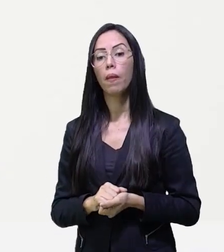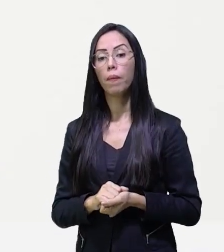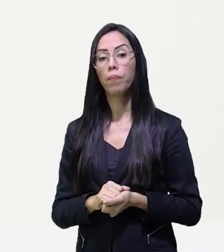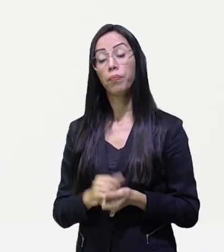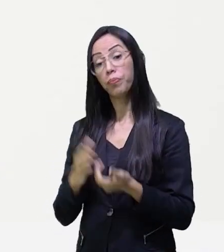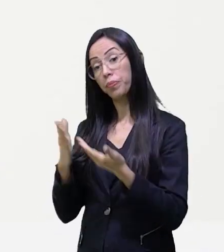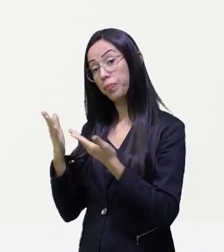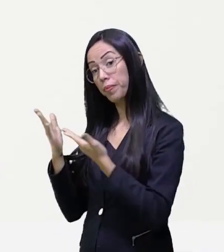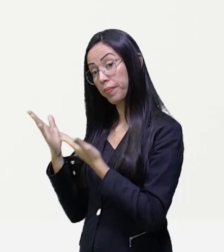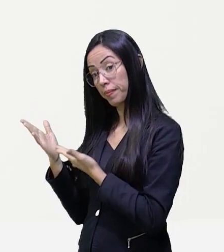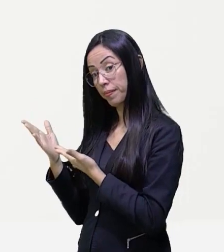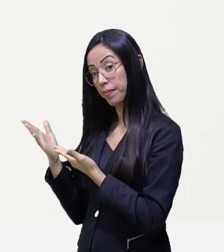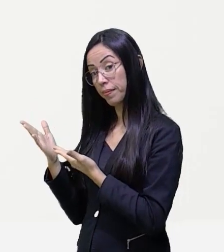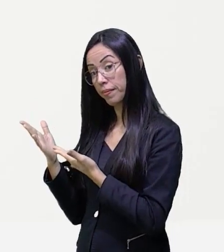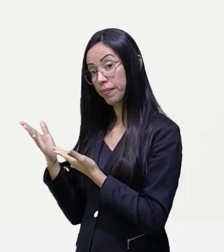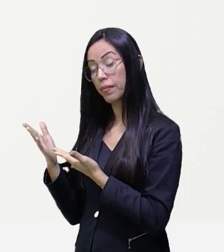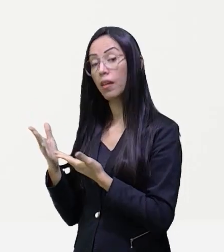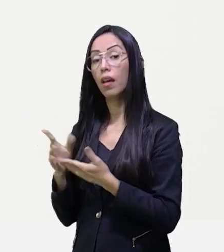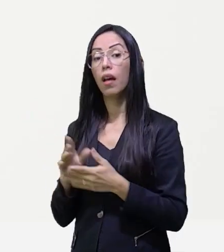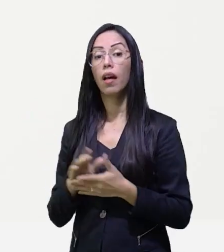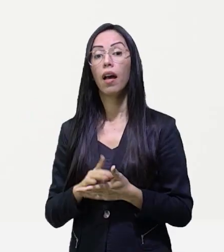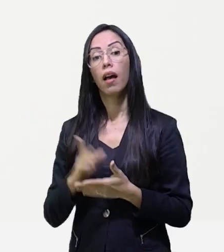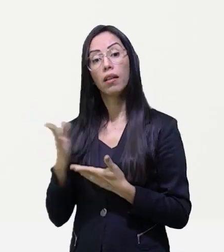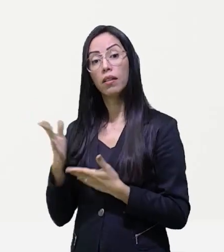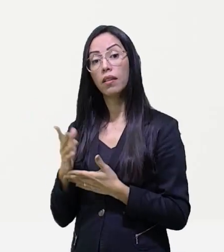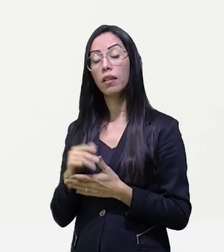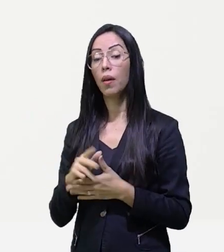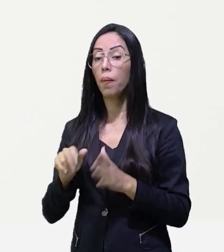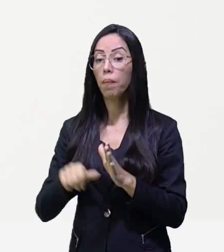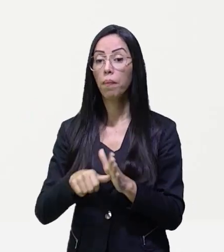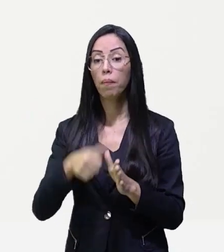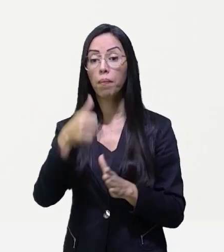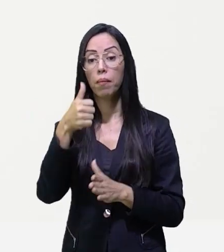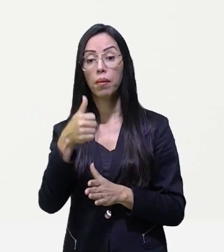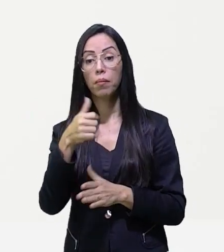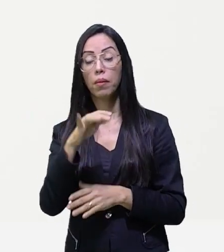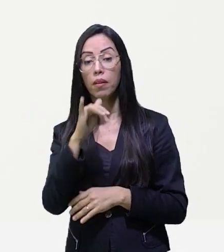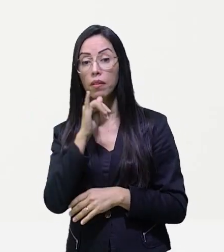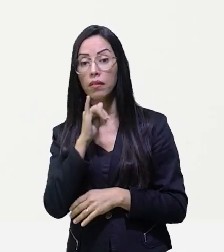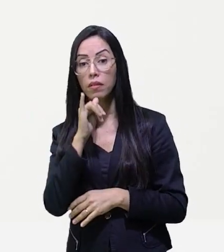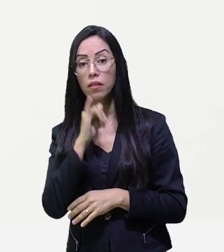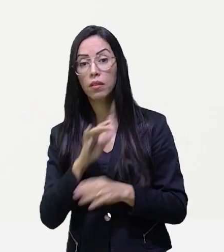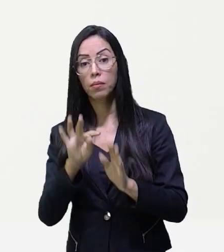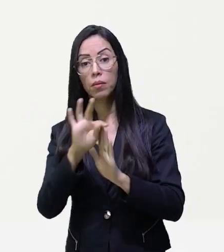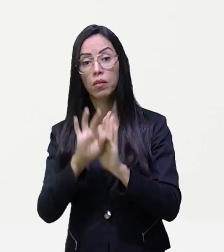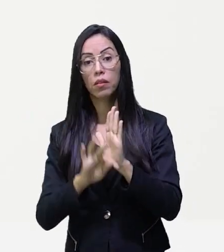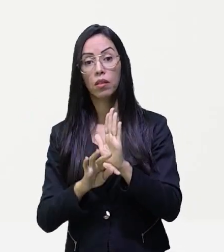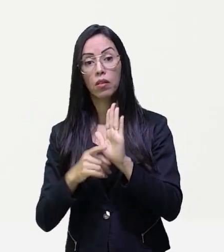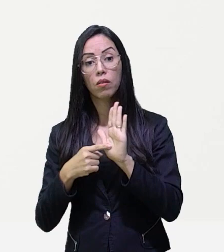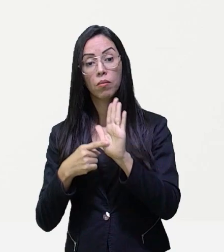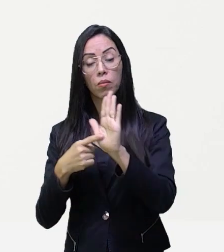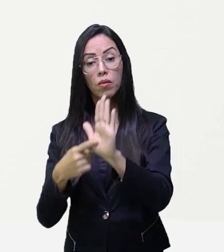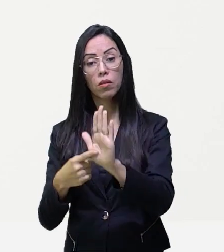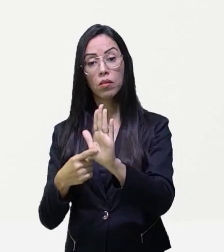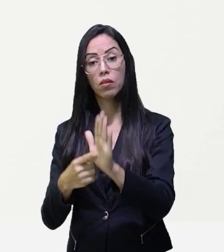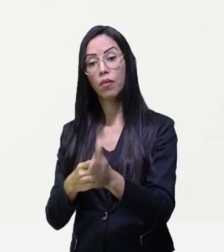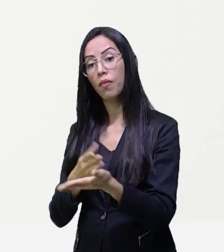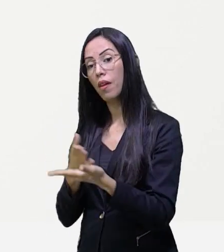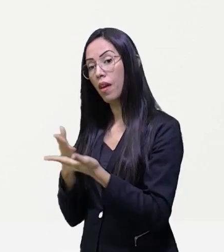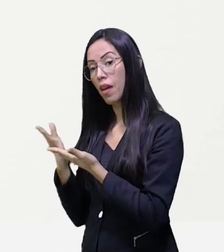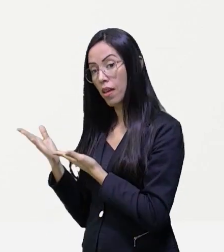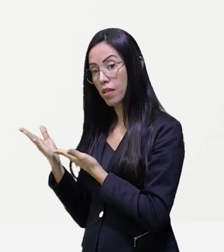Viu só? Aqui, crianças, eu já tenho o primeiro exemplo de texto expositivo. Esse primeiro exemplo